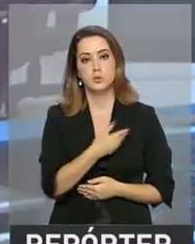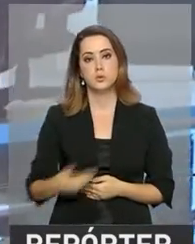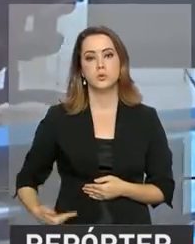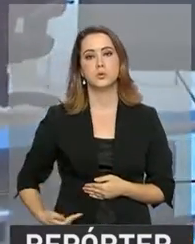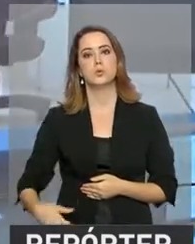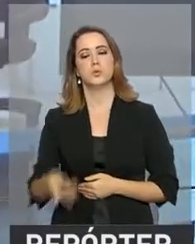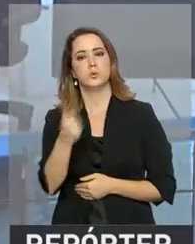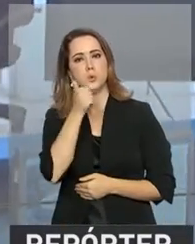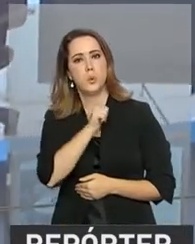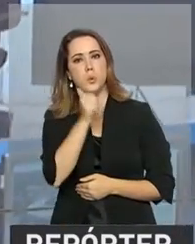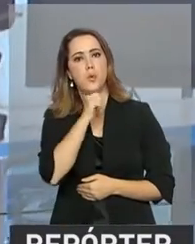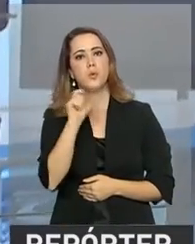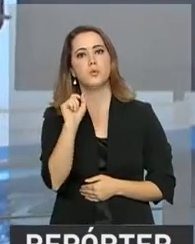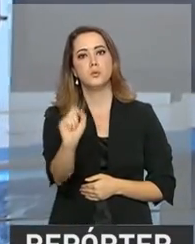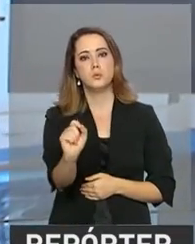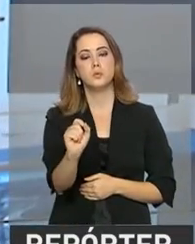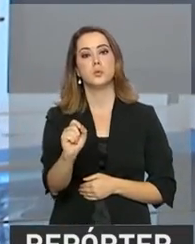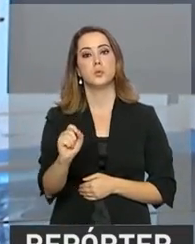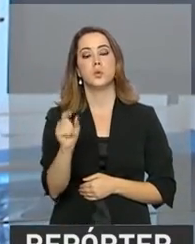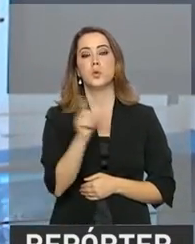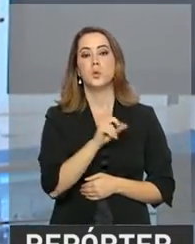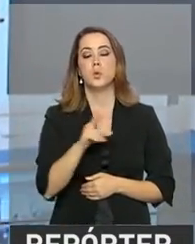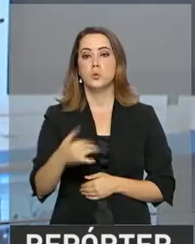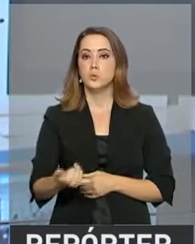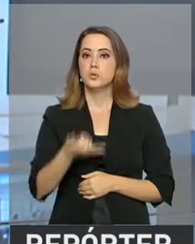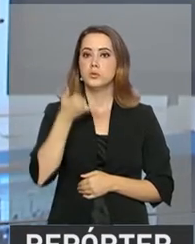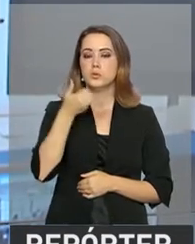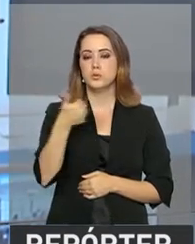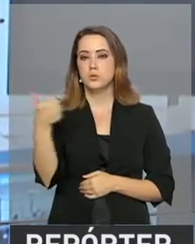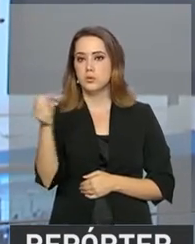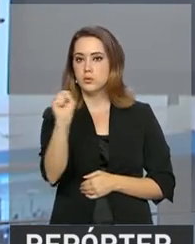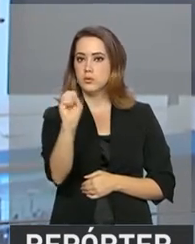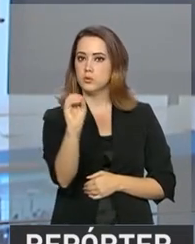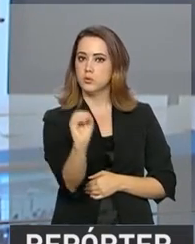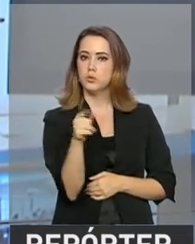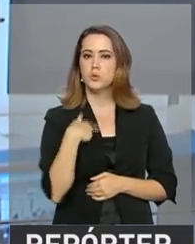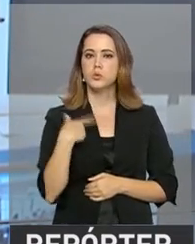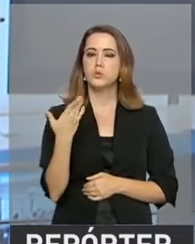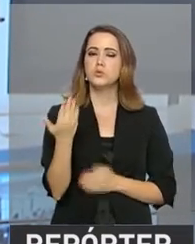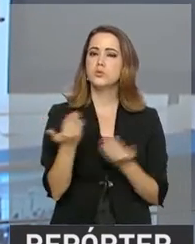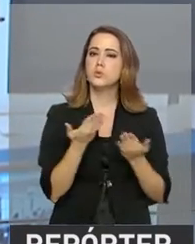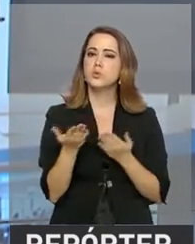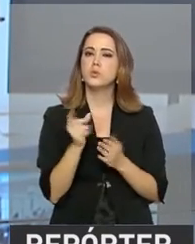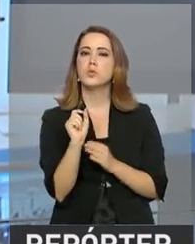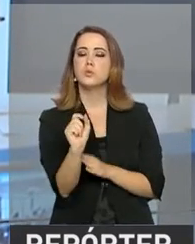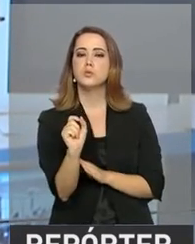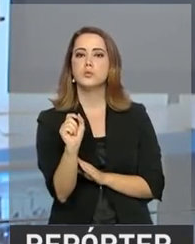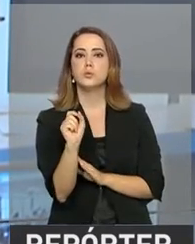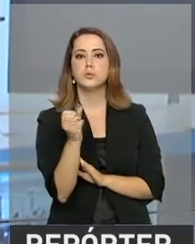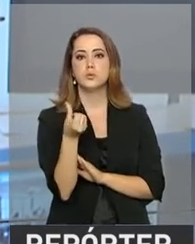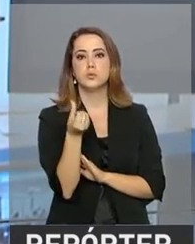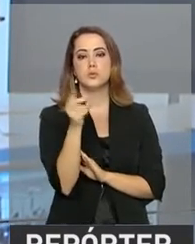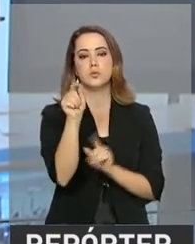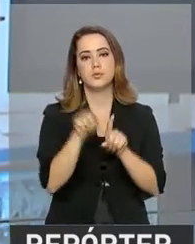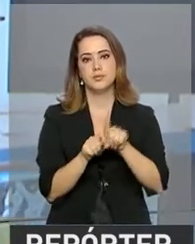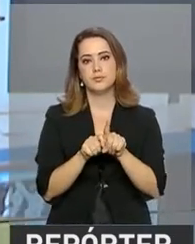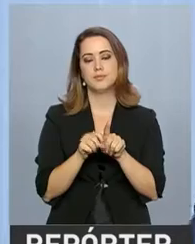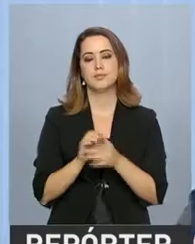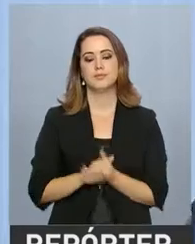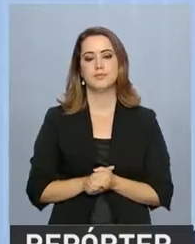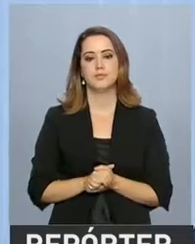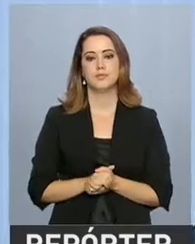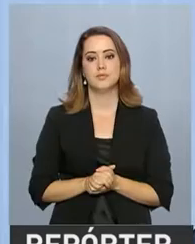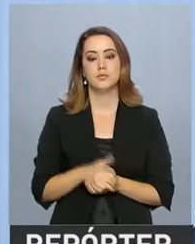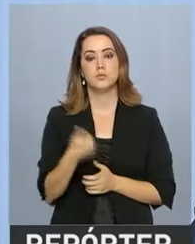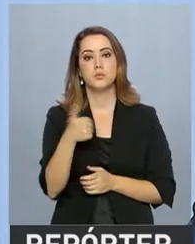É o Ligue 180. Hoje, o canal divulgou um balanço das ações nos últimos 6 meses. Os detalhes com a repórter Ney Pereira.